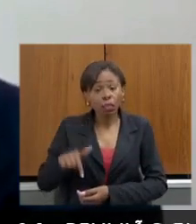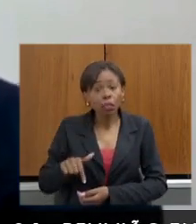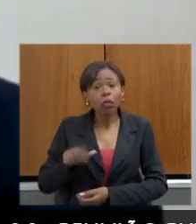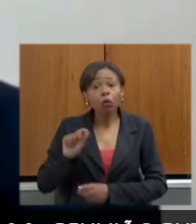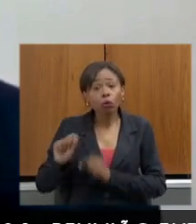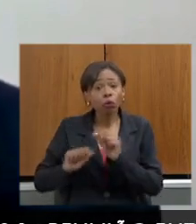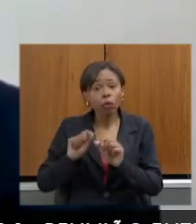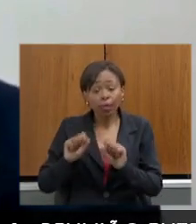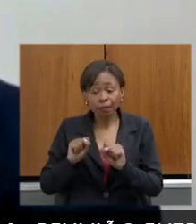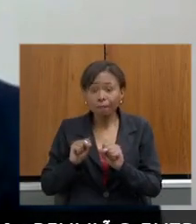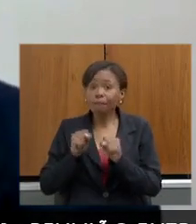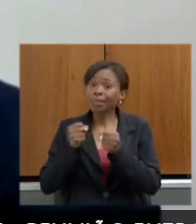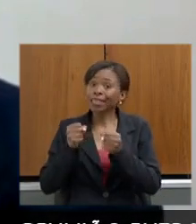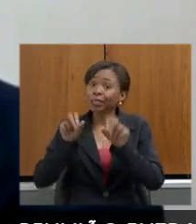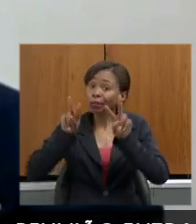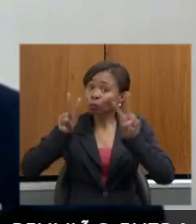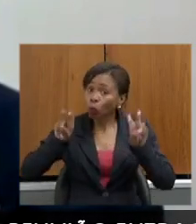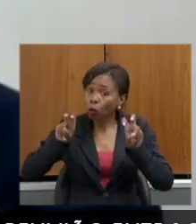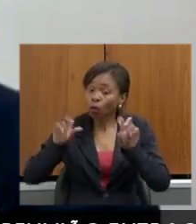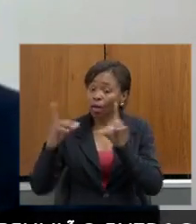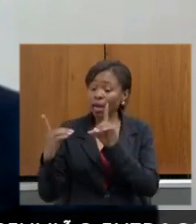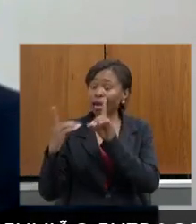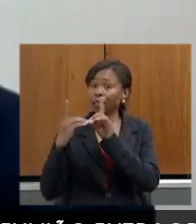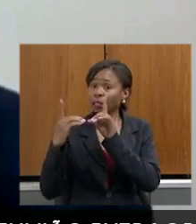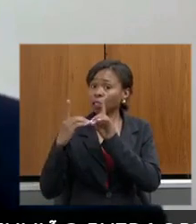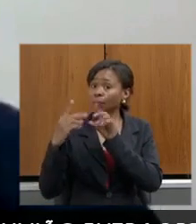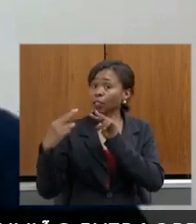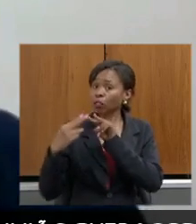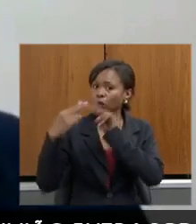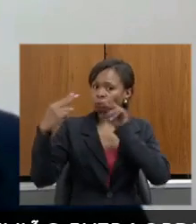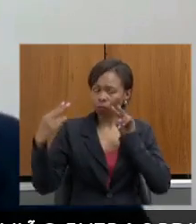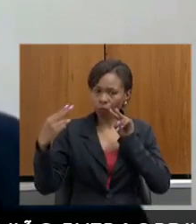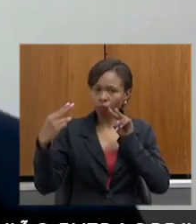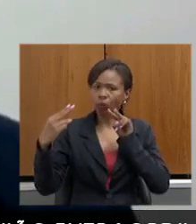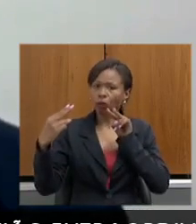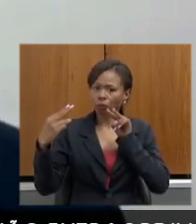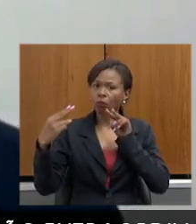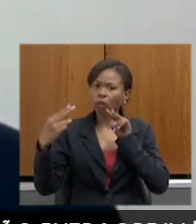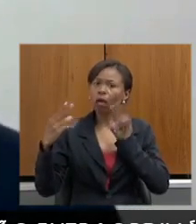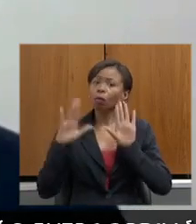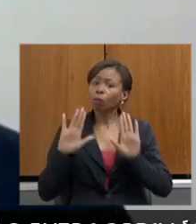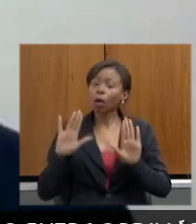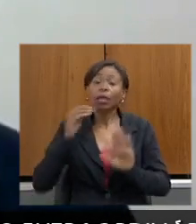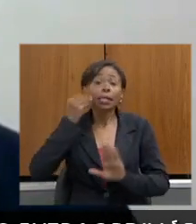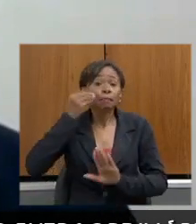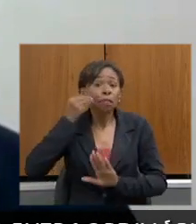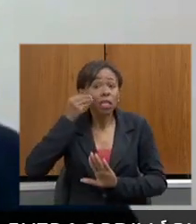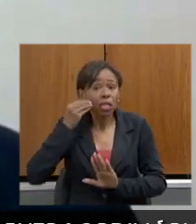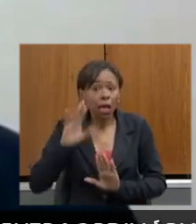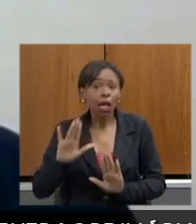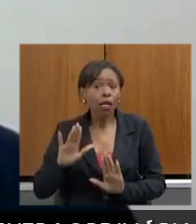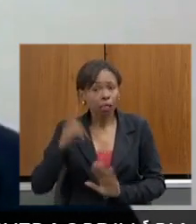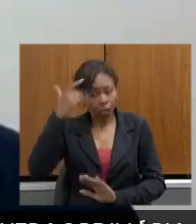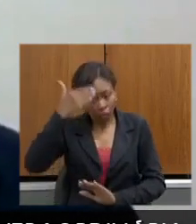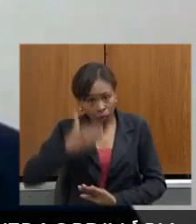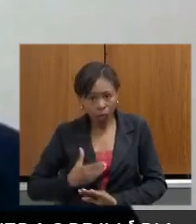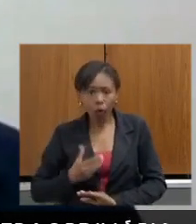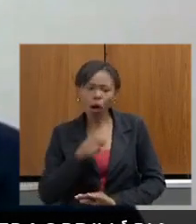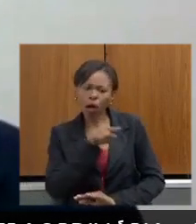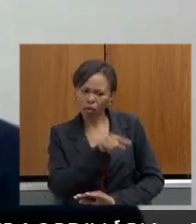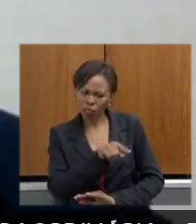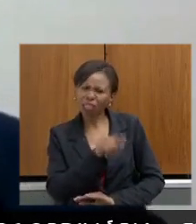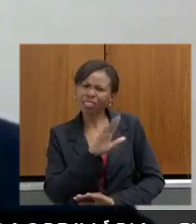Jesus do plantão digital para quem conhece quem viveu nós estamos dizendo que a minha colega não viveu tenho